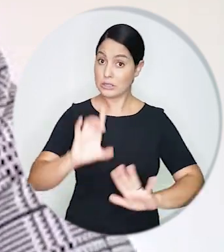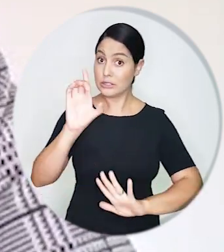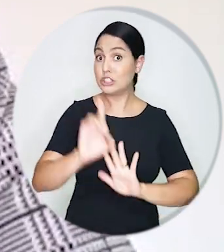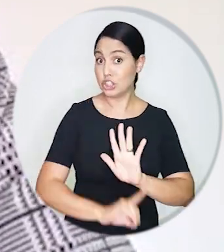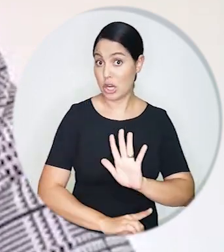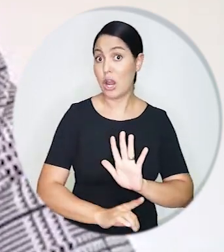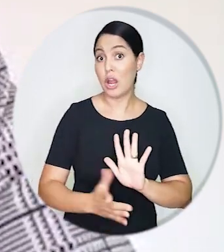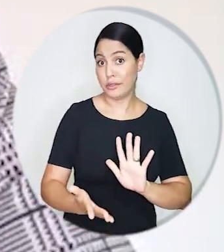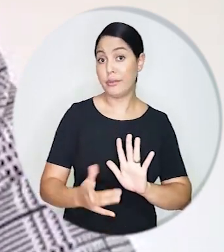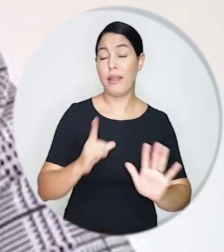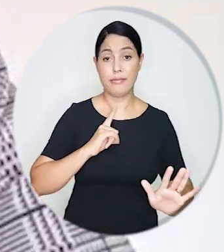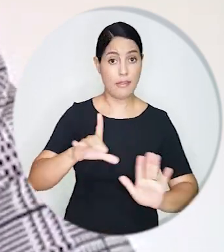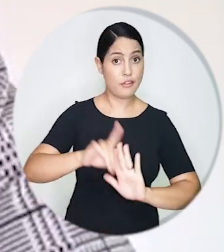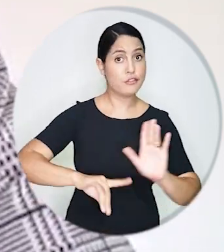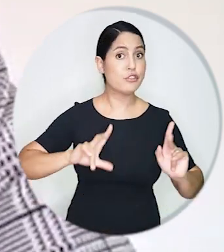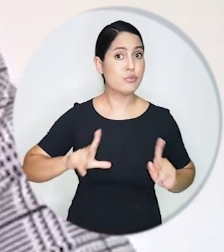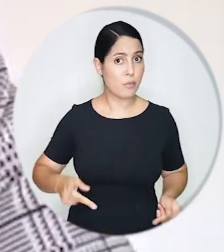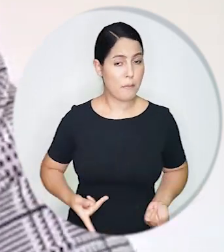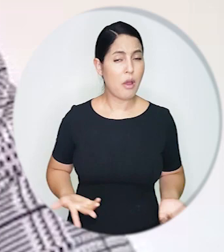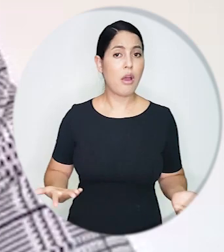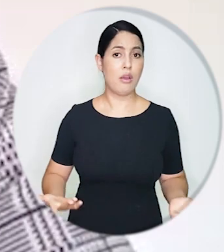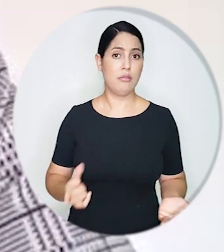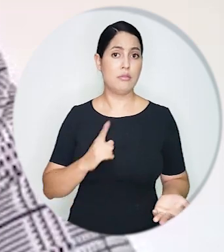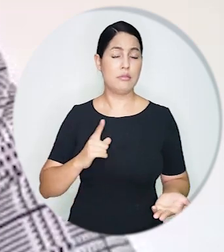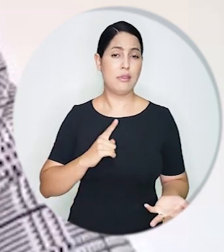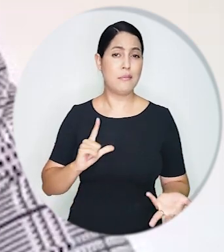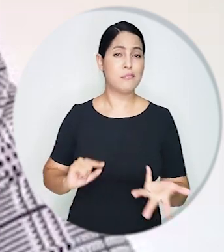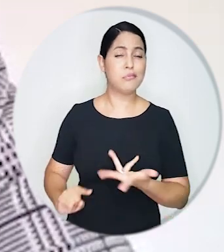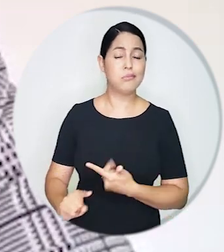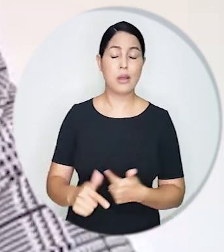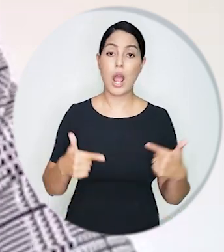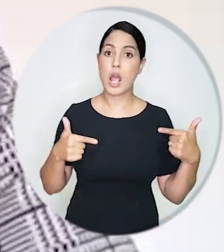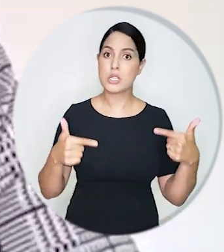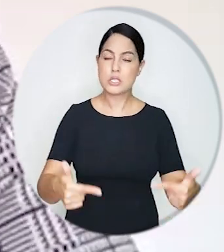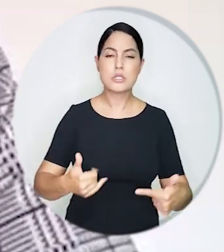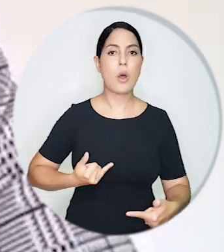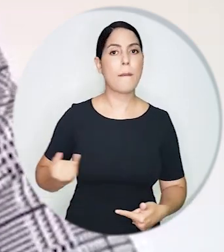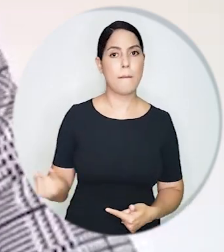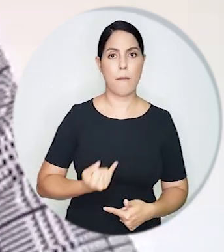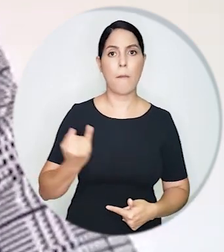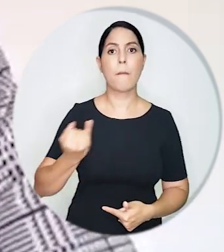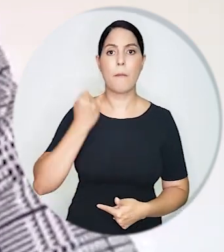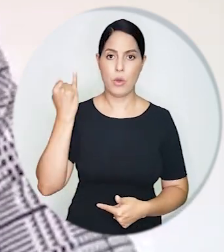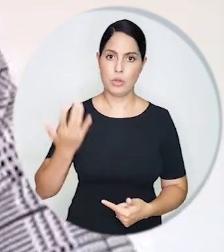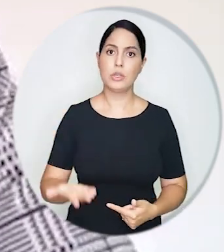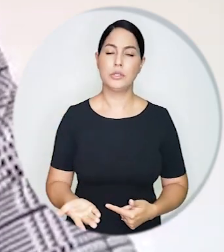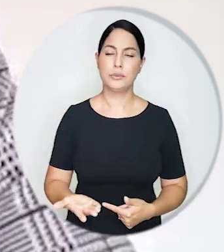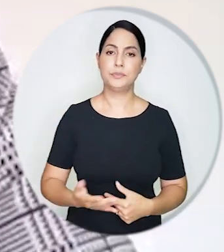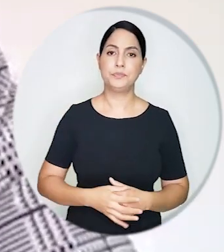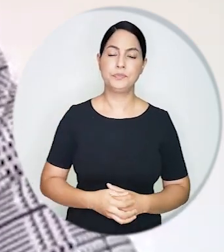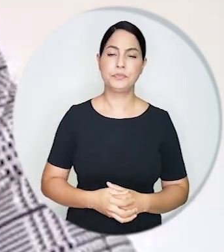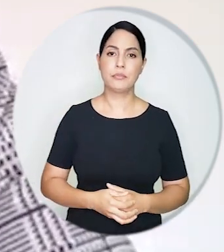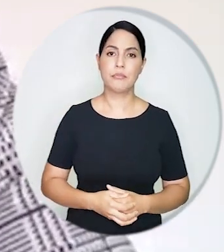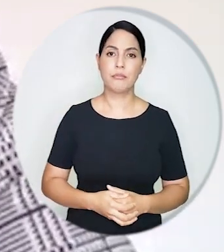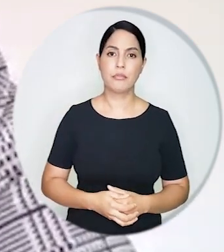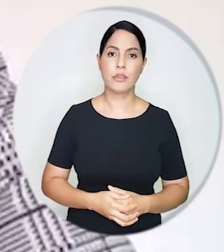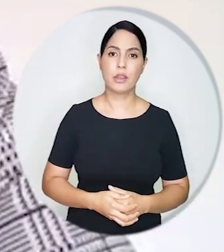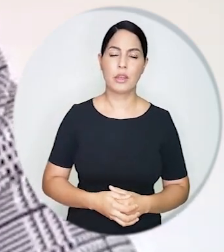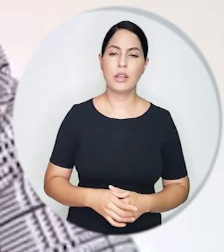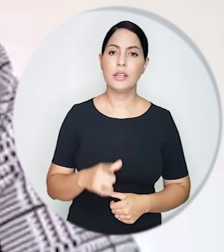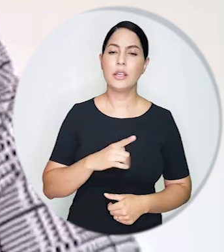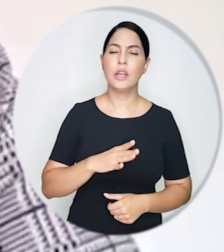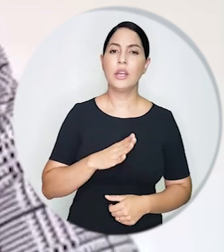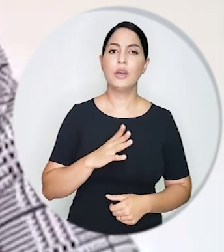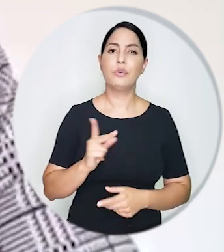constitucional de defesa do Estado Democrático de Direito, dos direitos humanos, tem providências que podem ser tomadas pela nossa